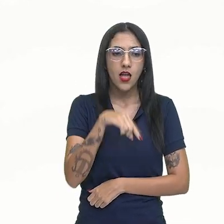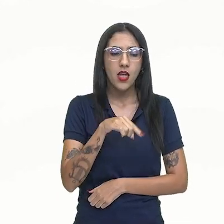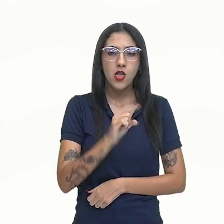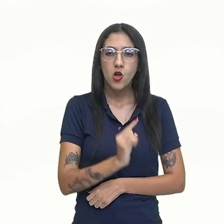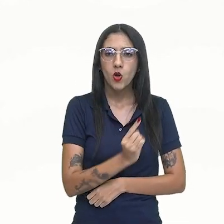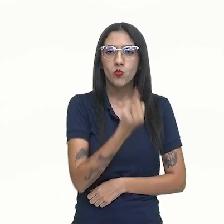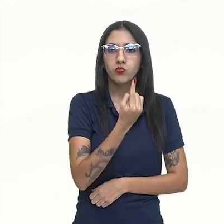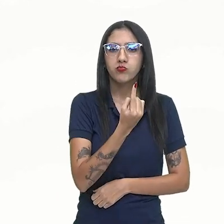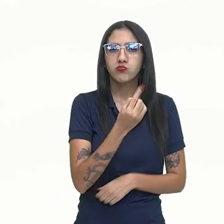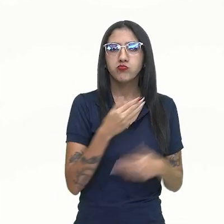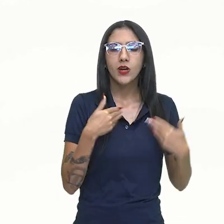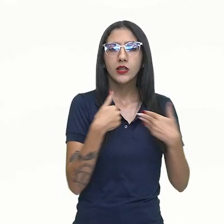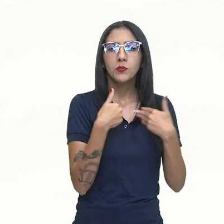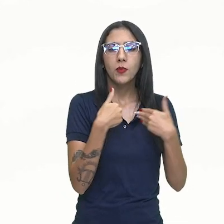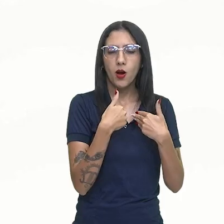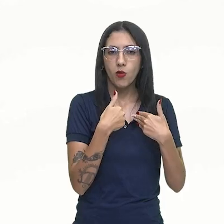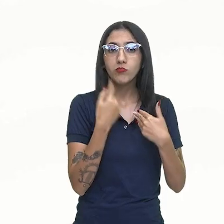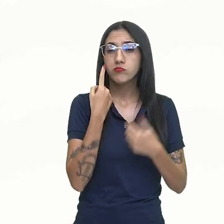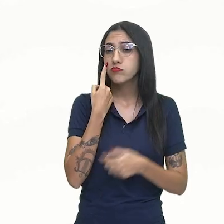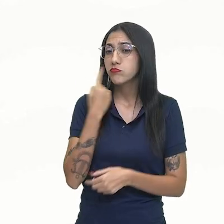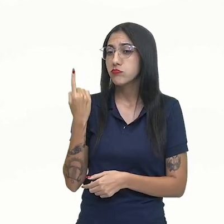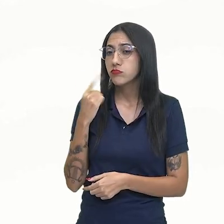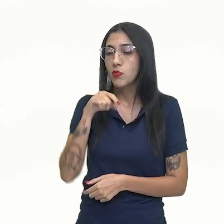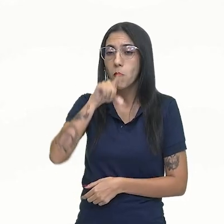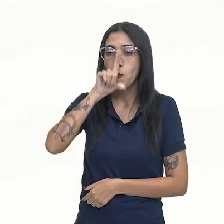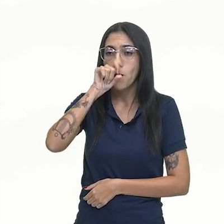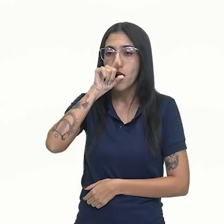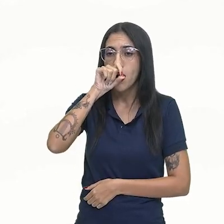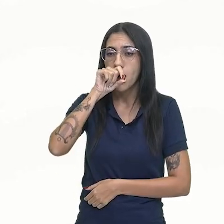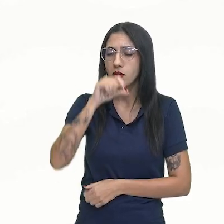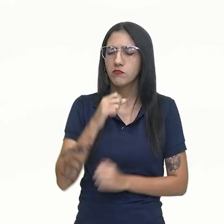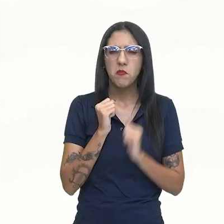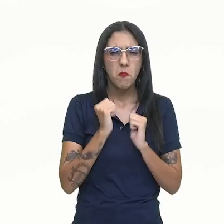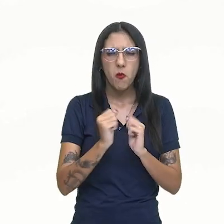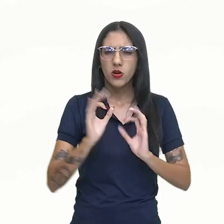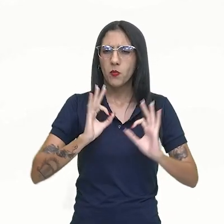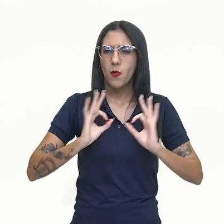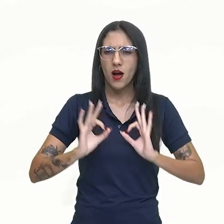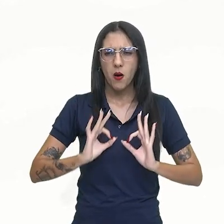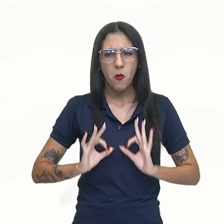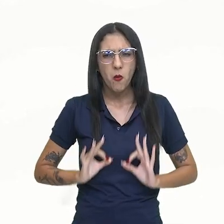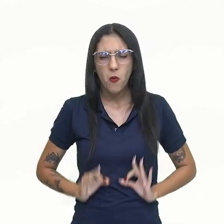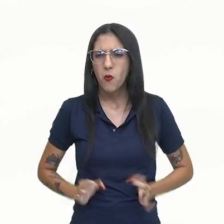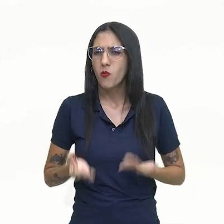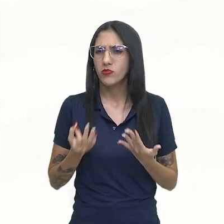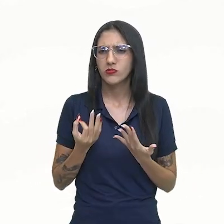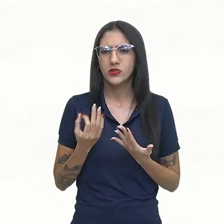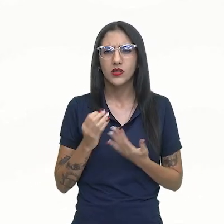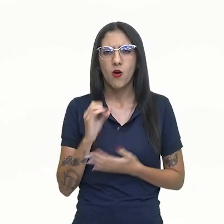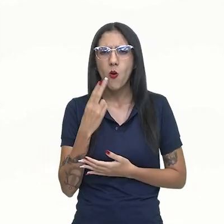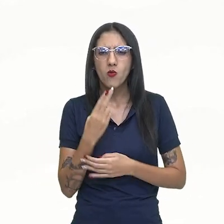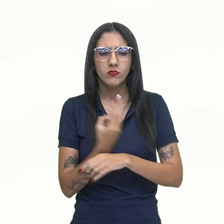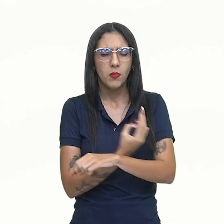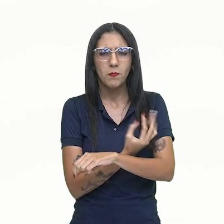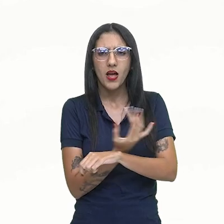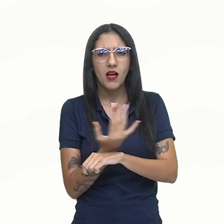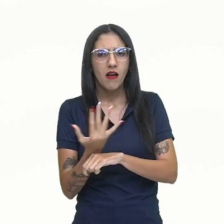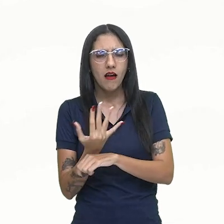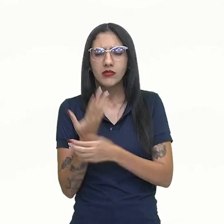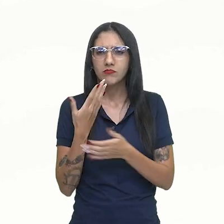indivíduo em si, né? Aqui temos uma arara, pode ser uma onça, pode ser a capivara, pode ser uma planta,